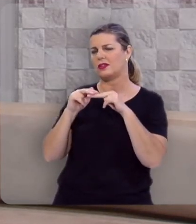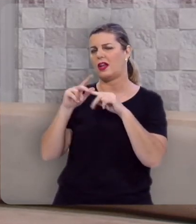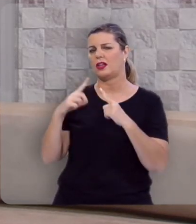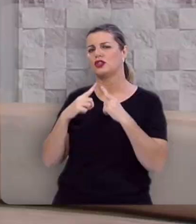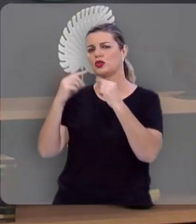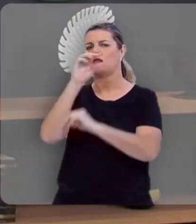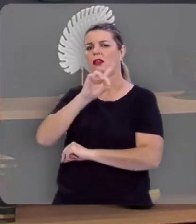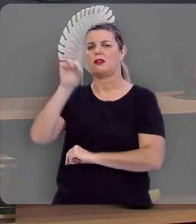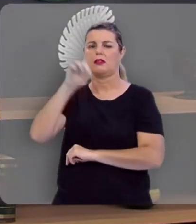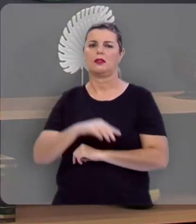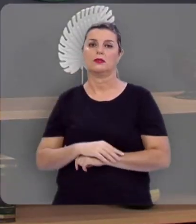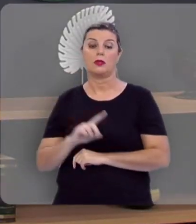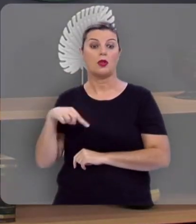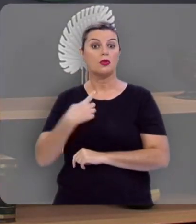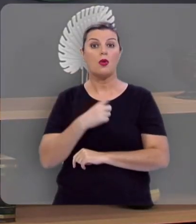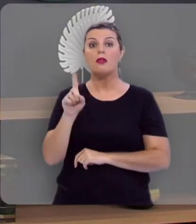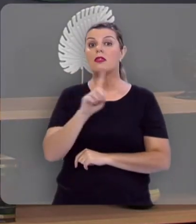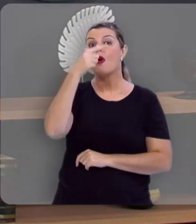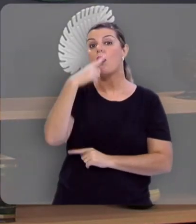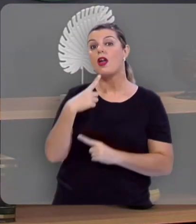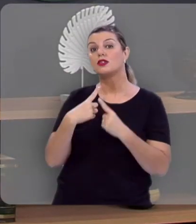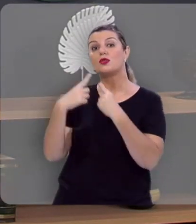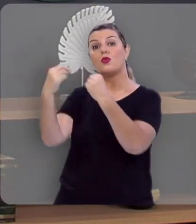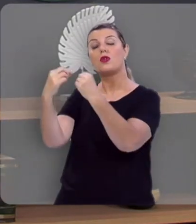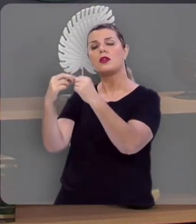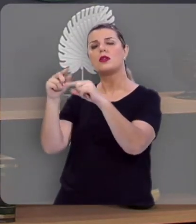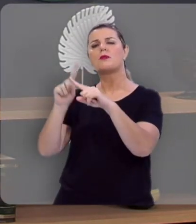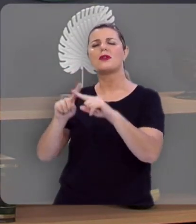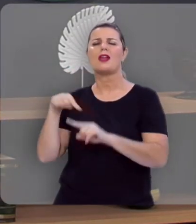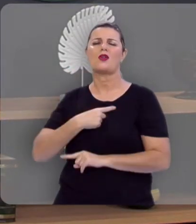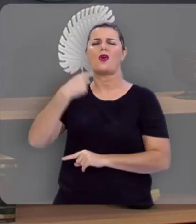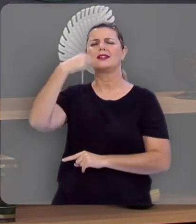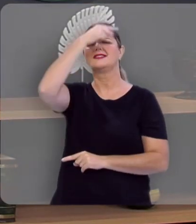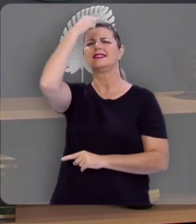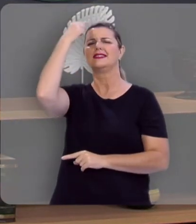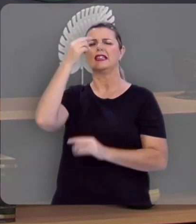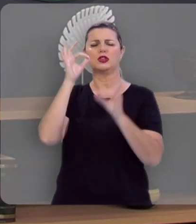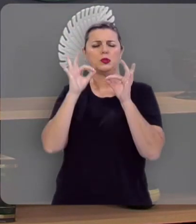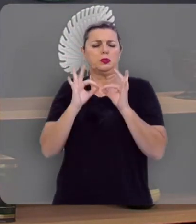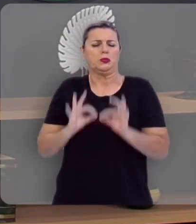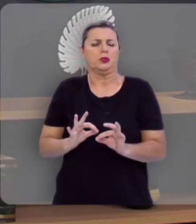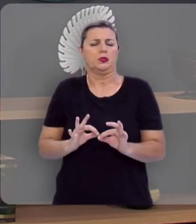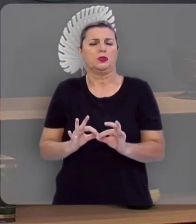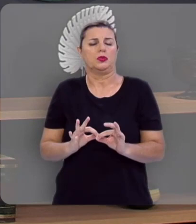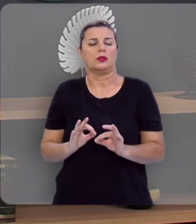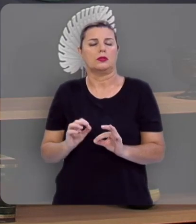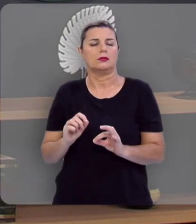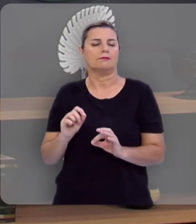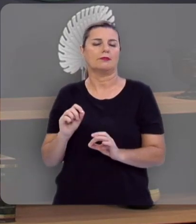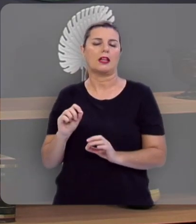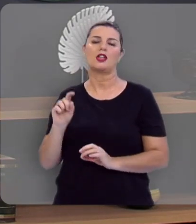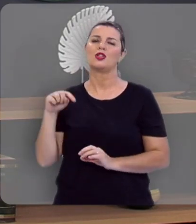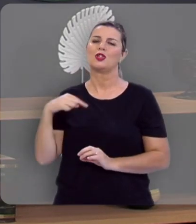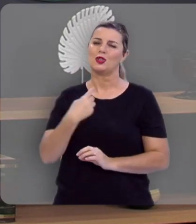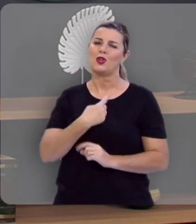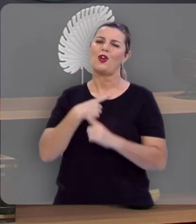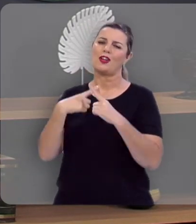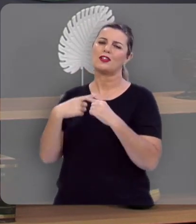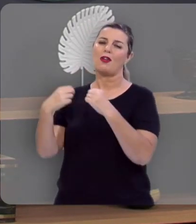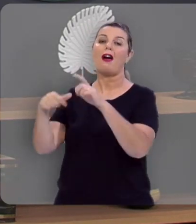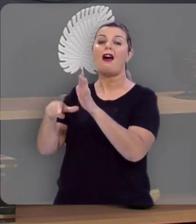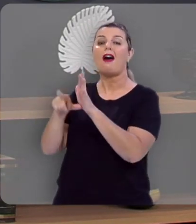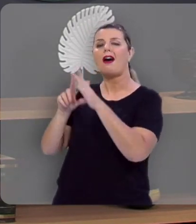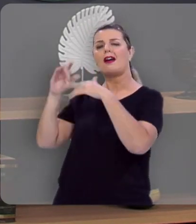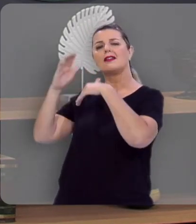divina. Nós não fomos escolhidos porque éramos santos e irrepreensíveis, mas fomos escolhidos antes